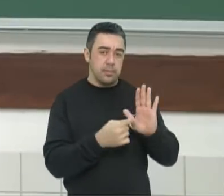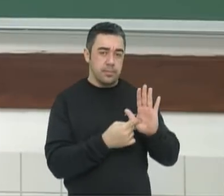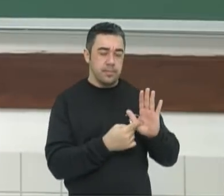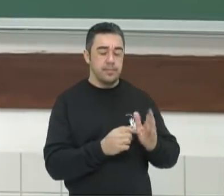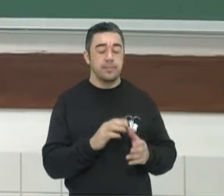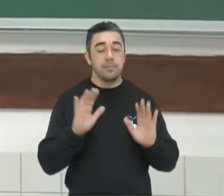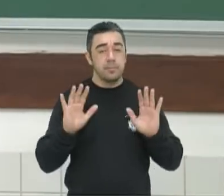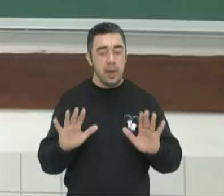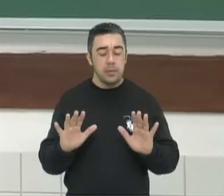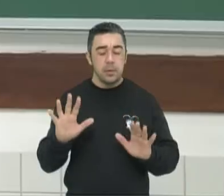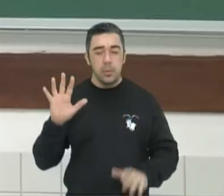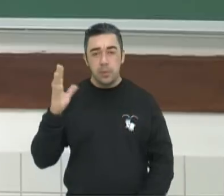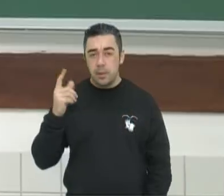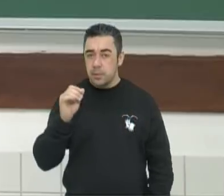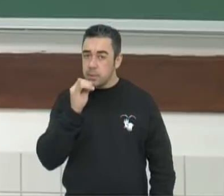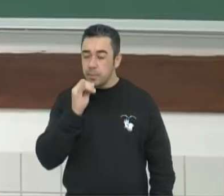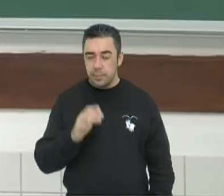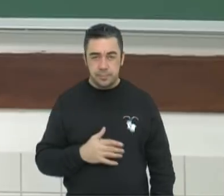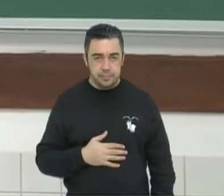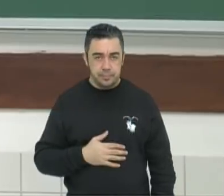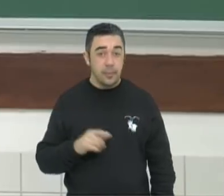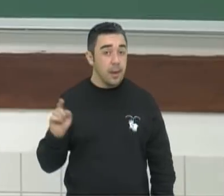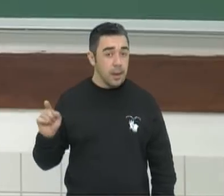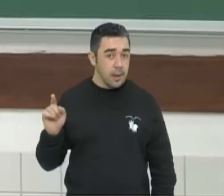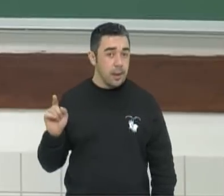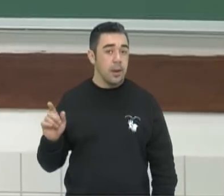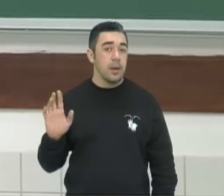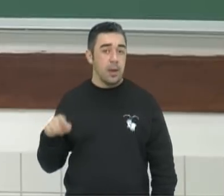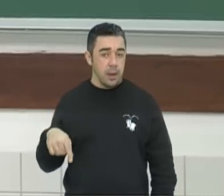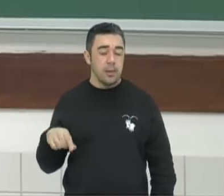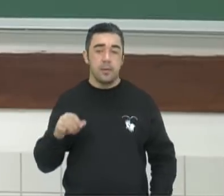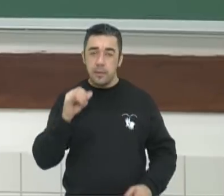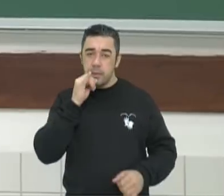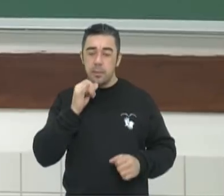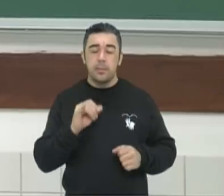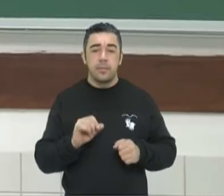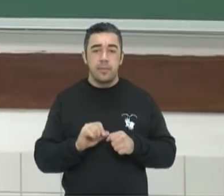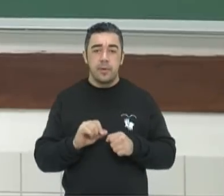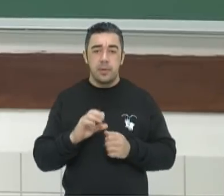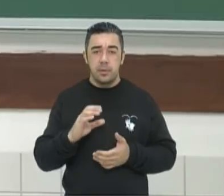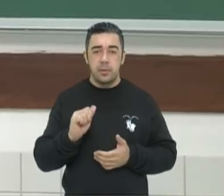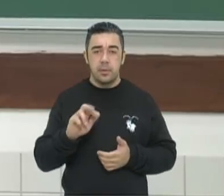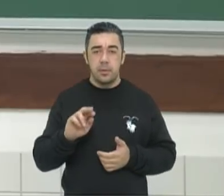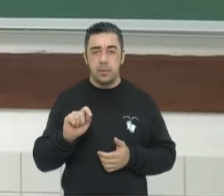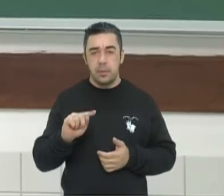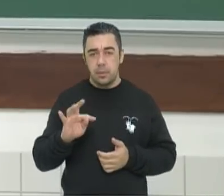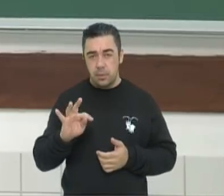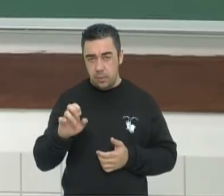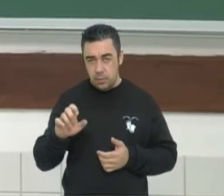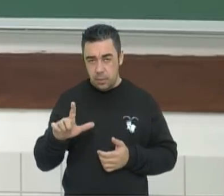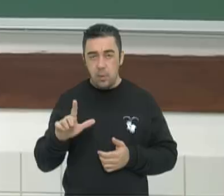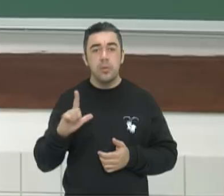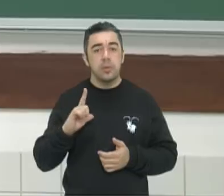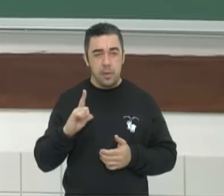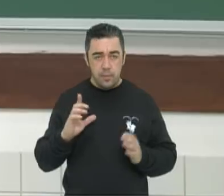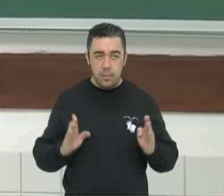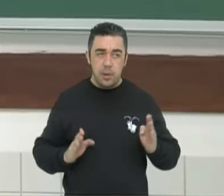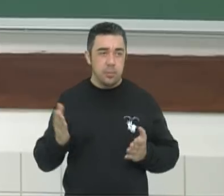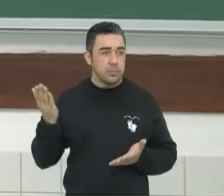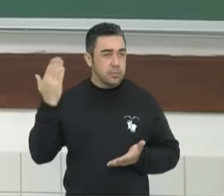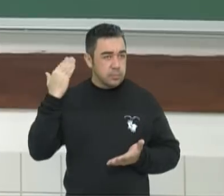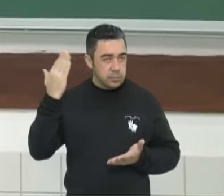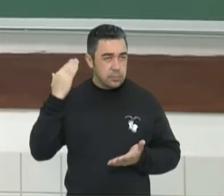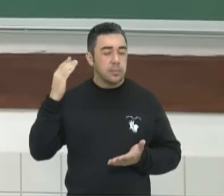o que acontece? Essa prática do cartel teve um período na história